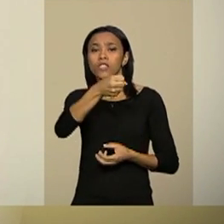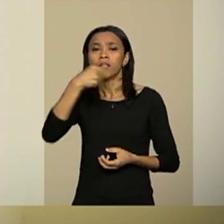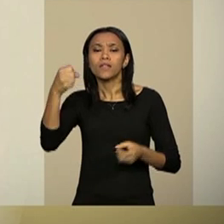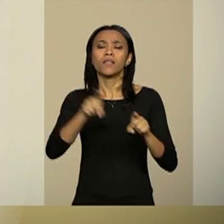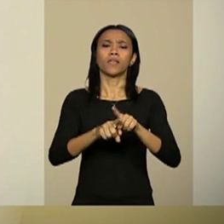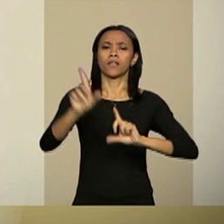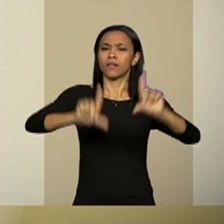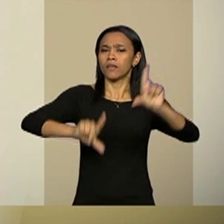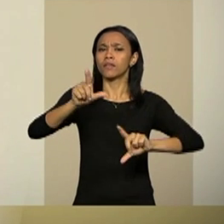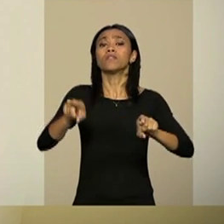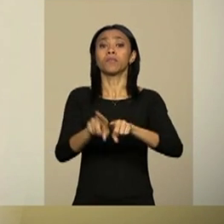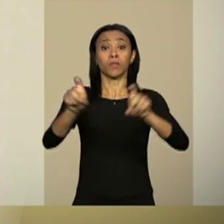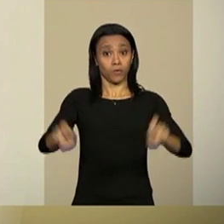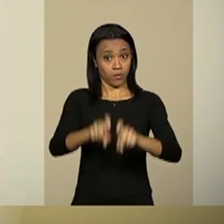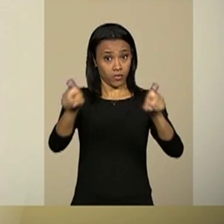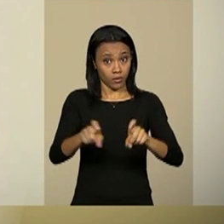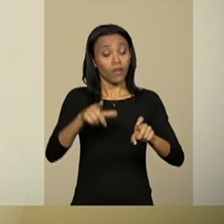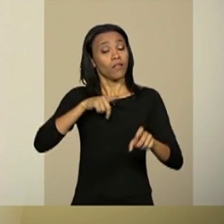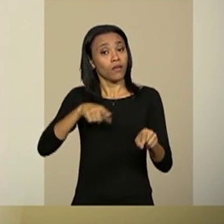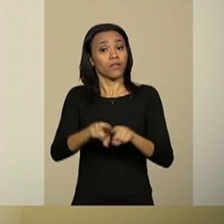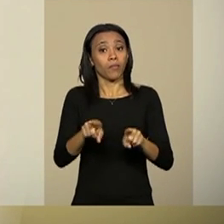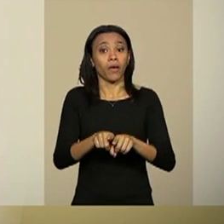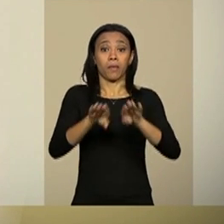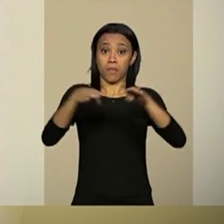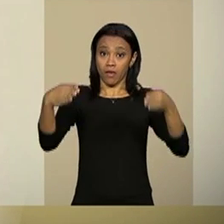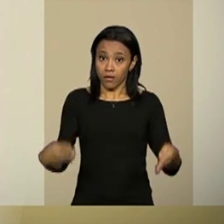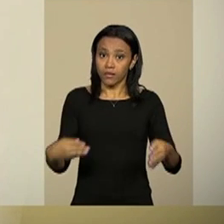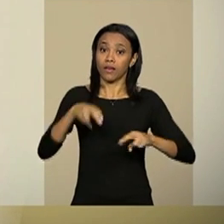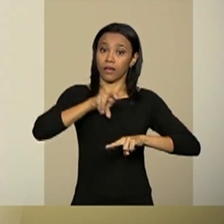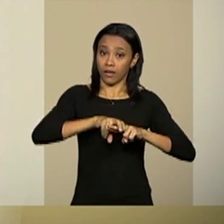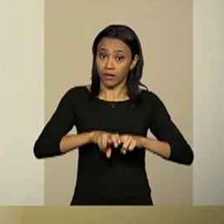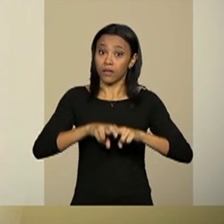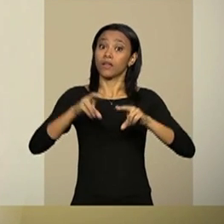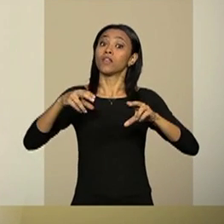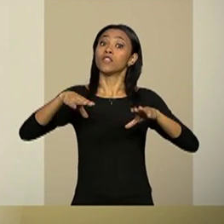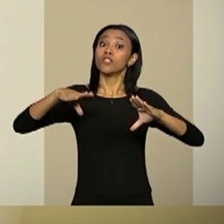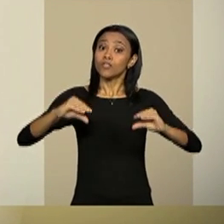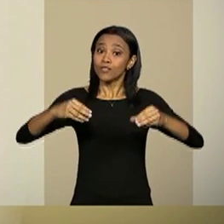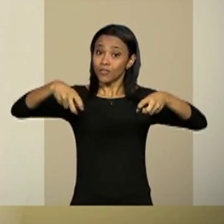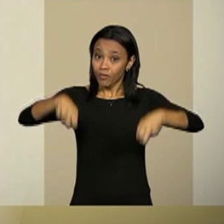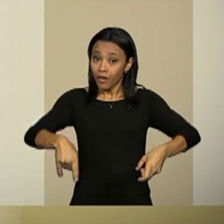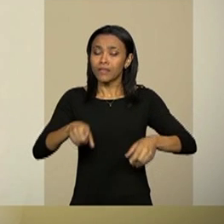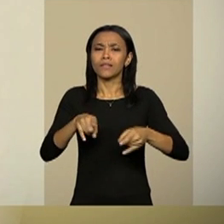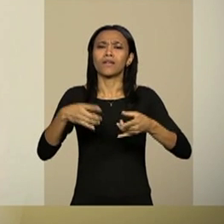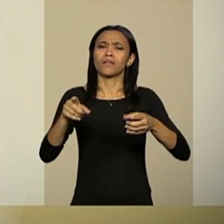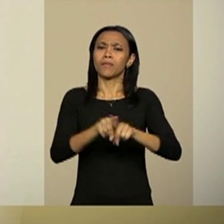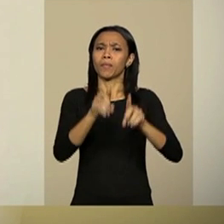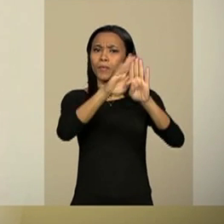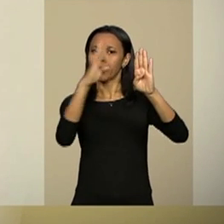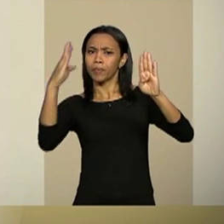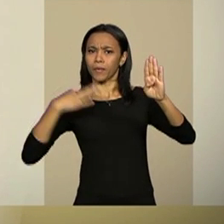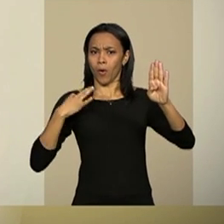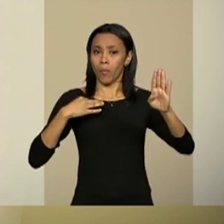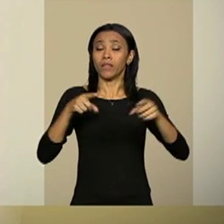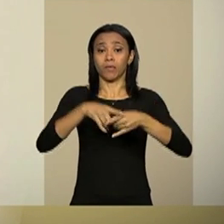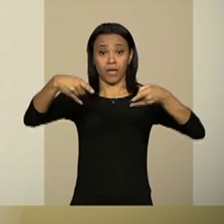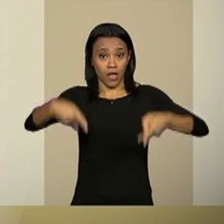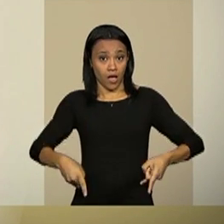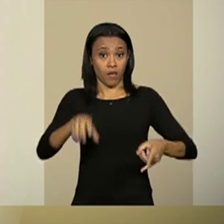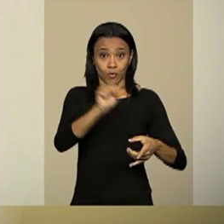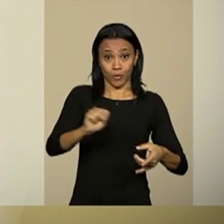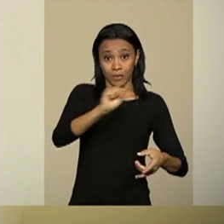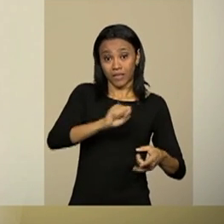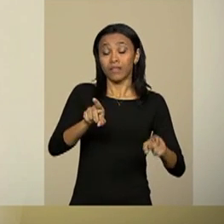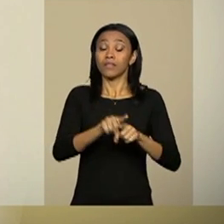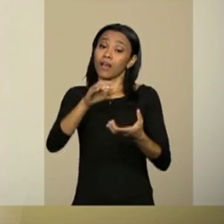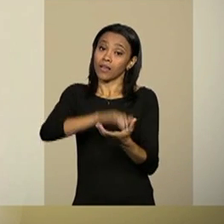tv digital e computador tem também mesa com cadeira e sofá além do guarda roupa e cama de casal e de solteiro com o